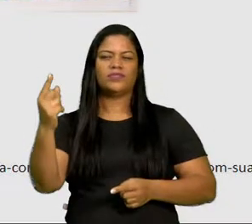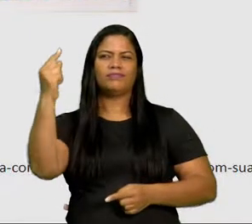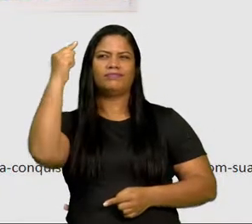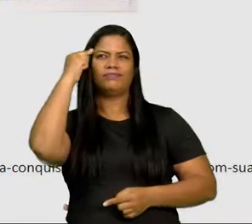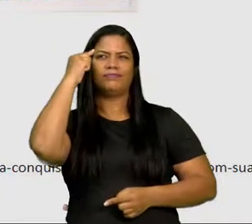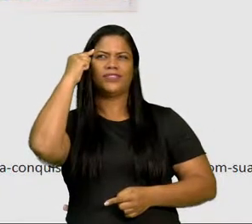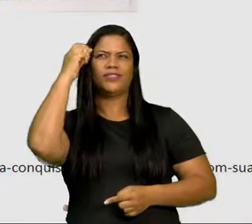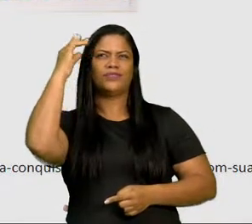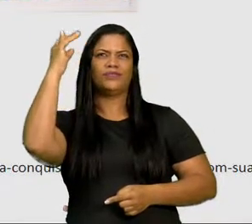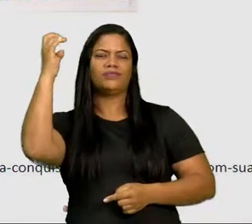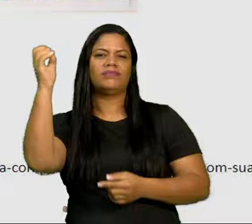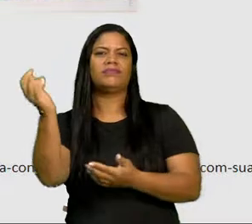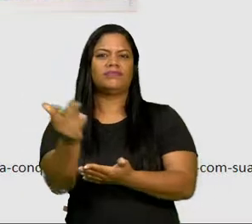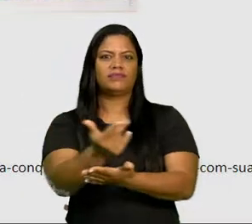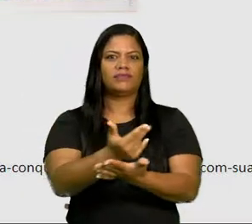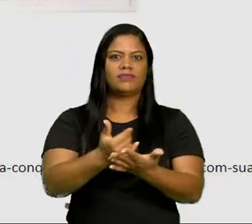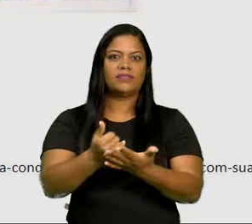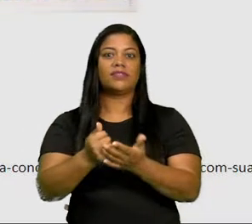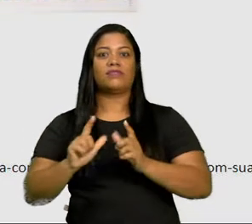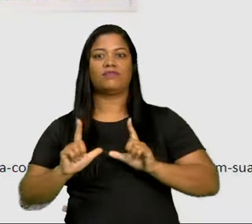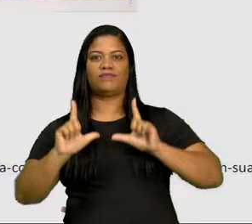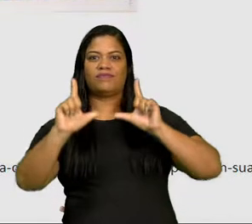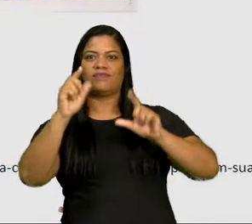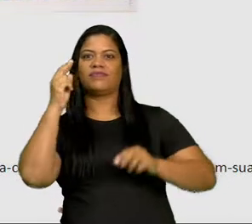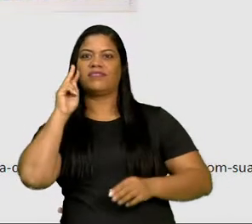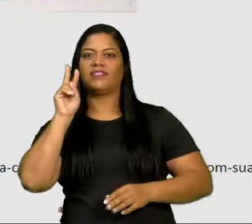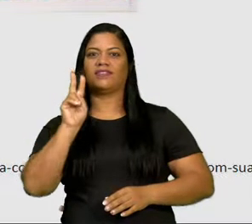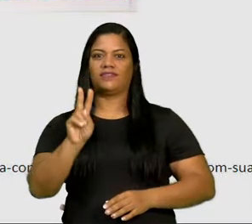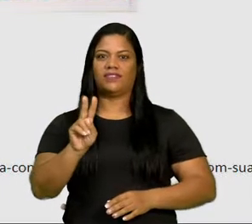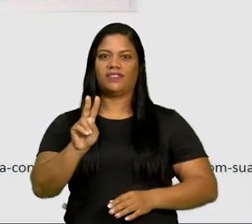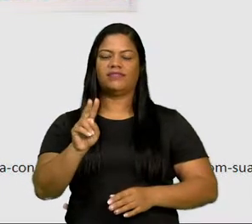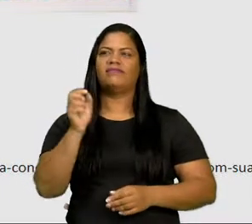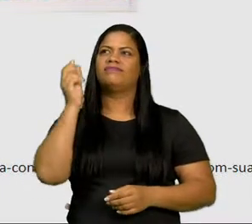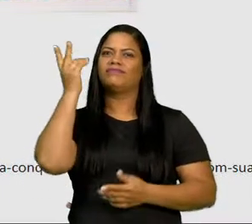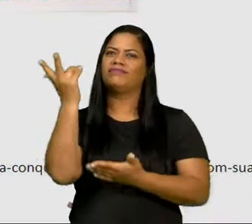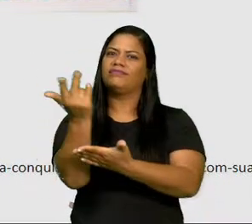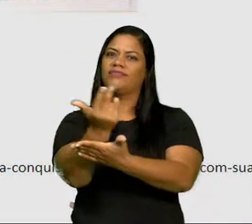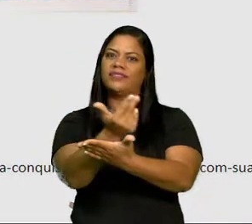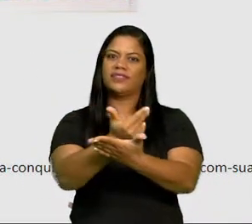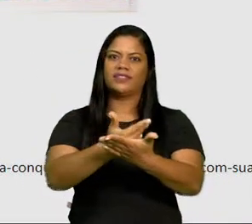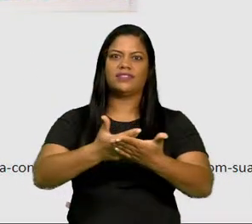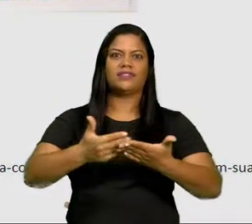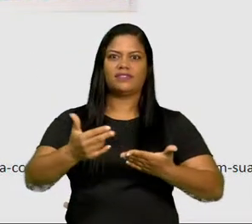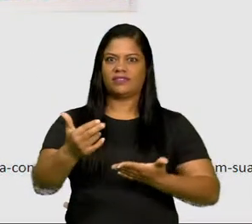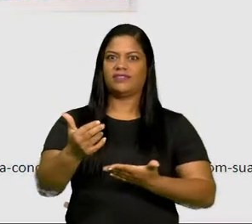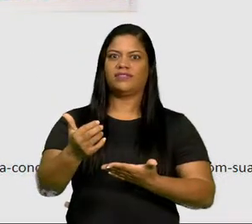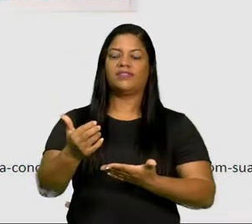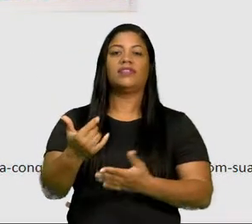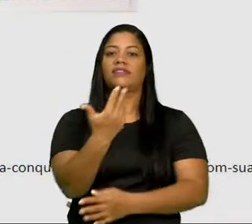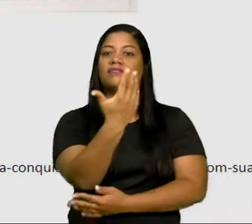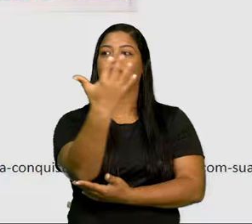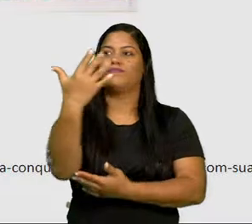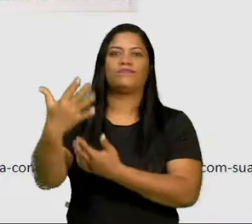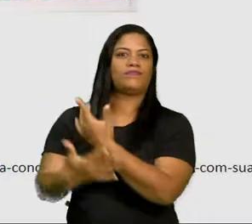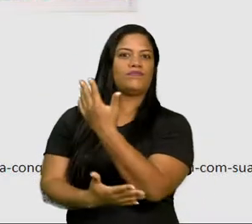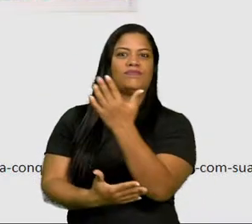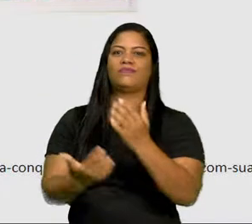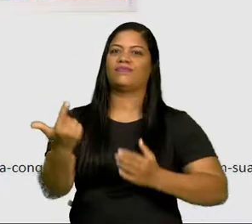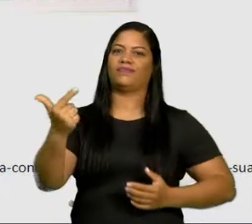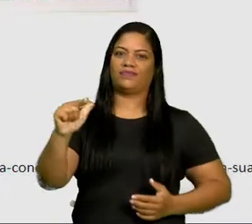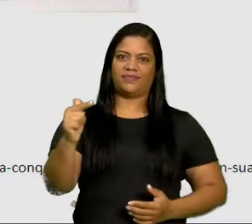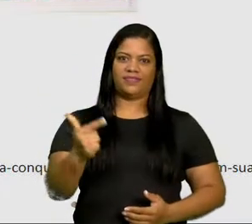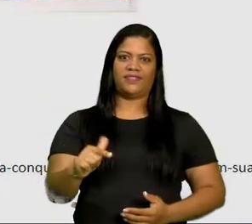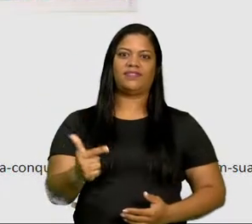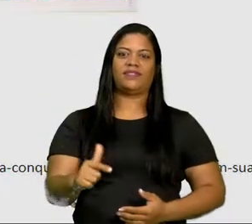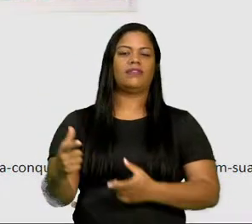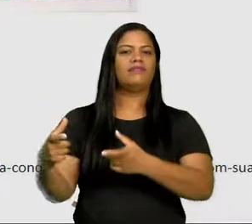né? É como esse quadro que a gente está vendo aqui. A gente está vendo que é uma arte abstrata, isso aqui ele não existe na natureza, não existe